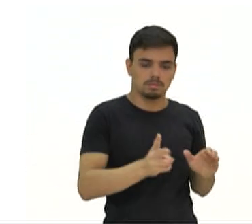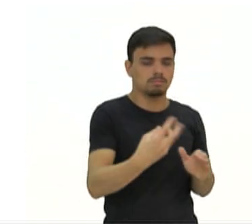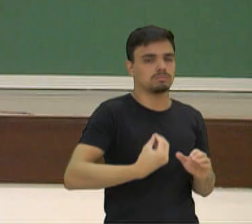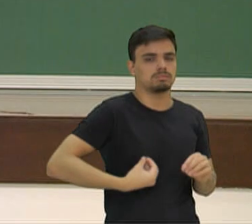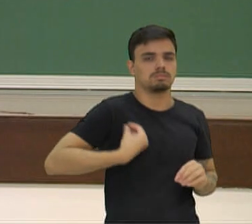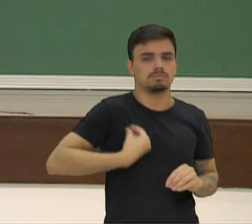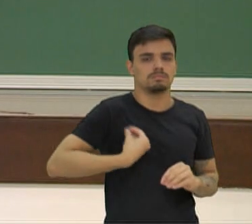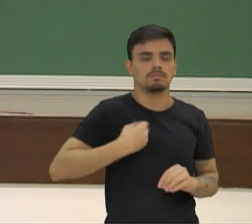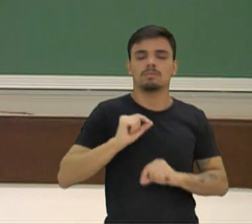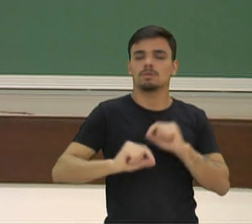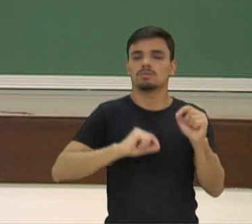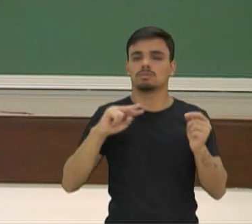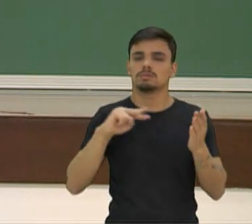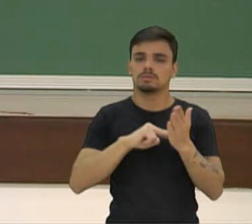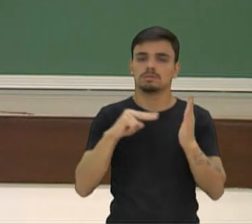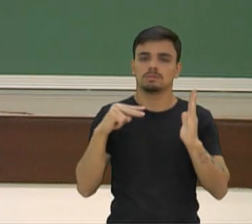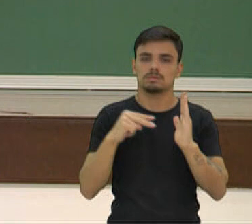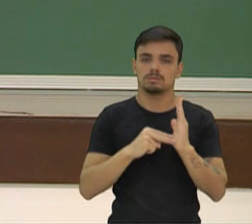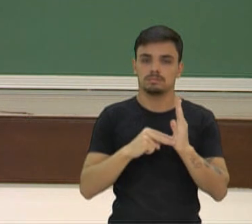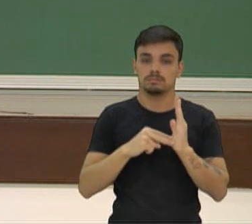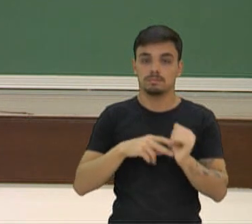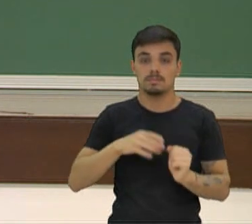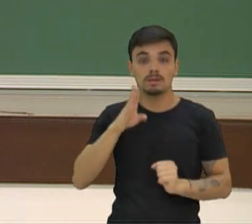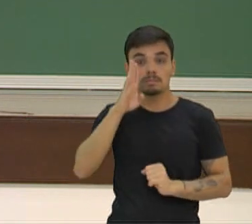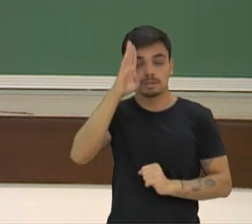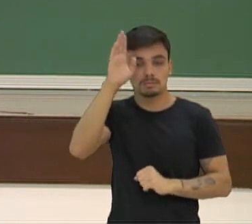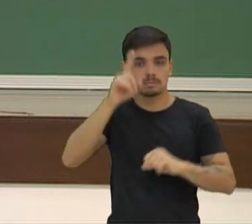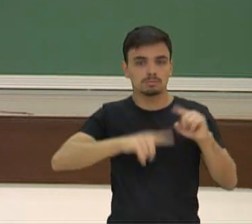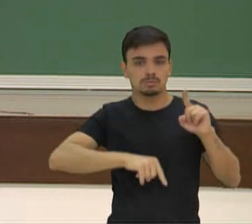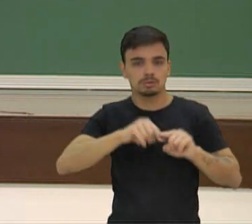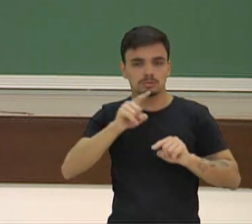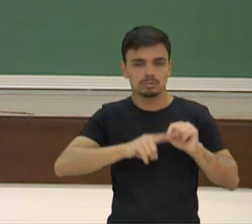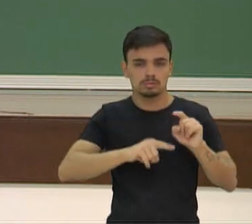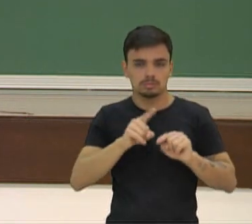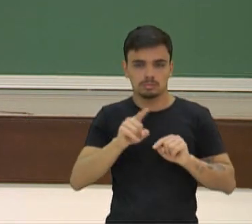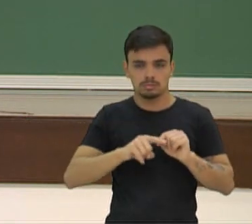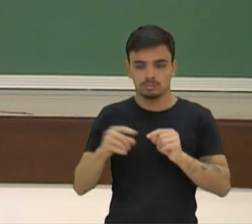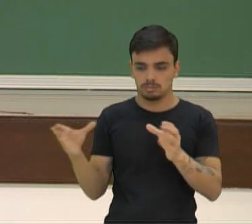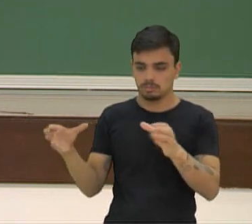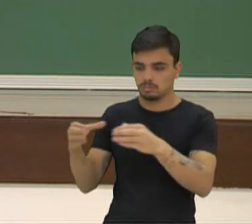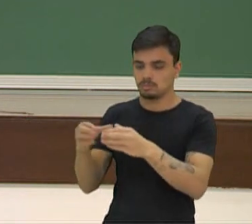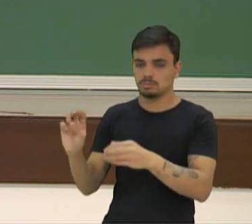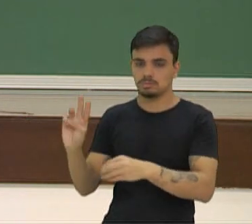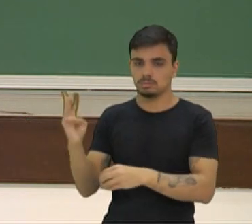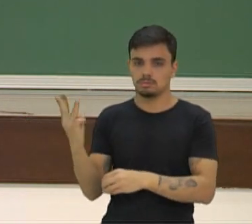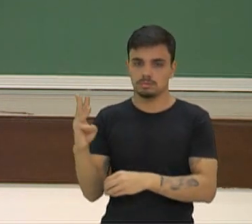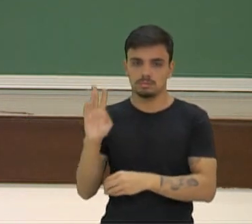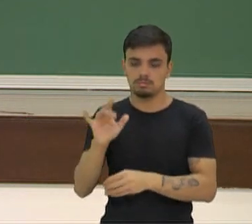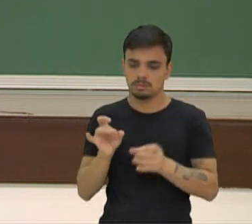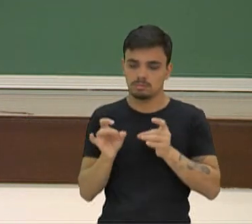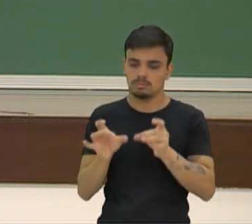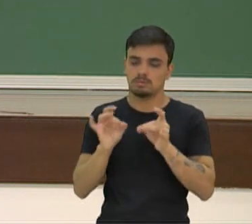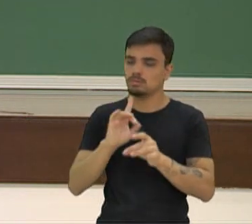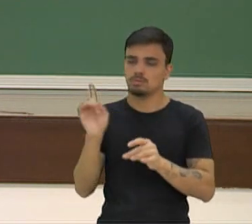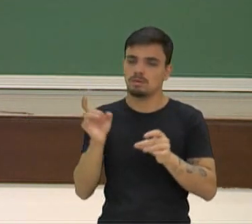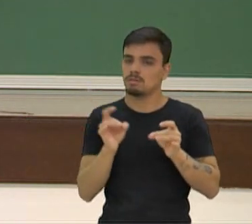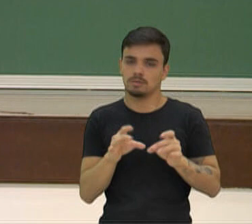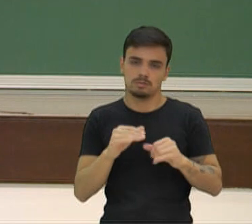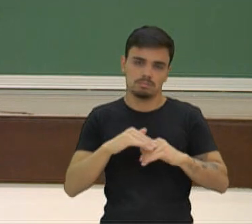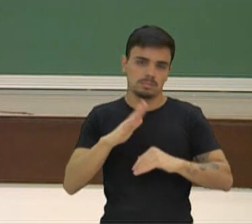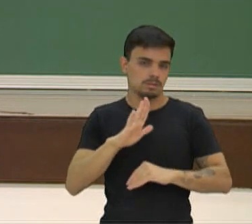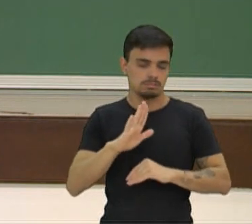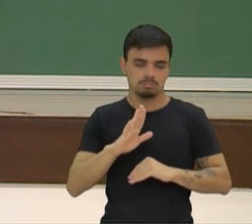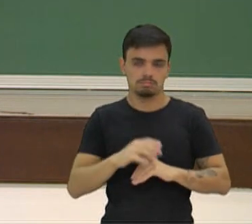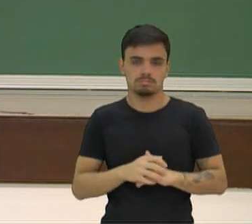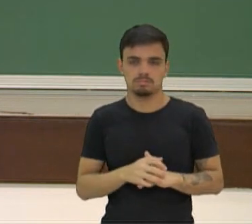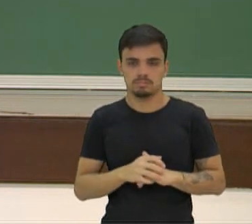que significa isso? O principal produto da província, o produto mais vendido da província, não estava sendo tão vendido assim.